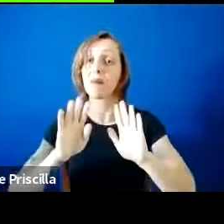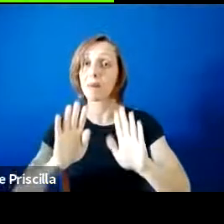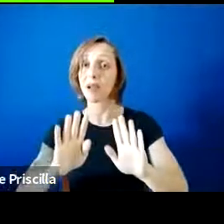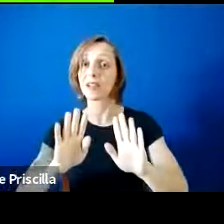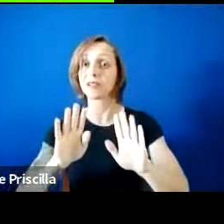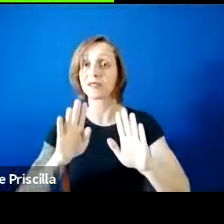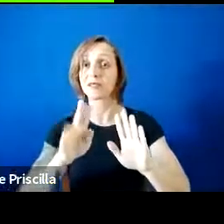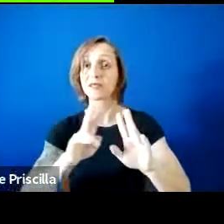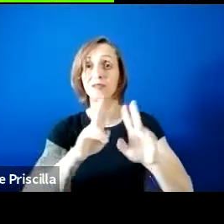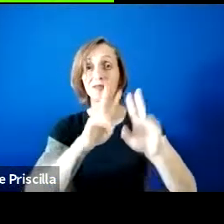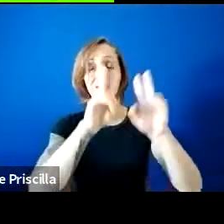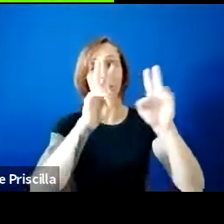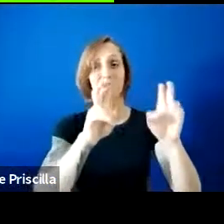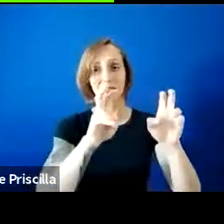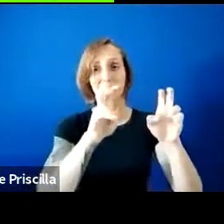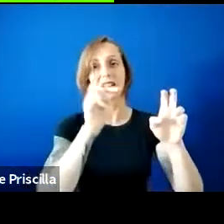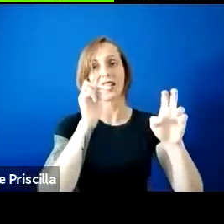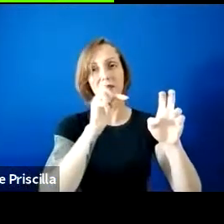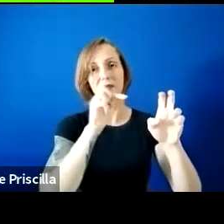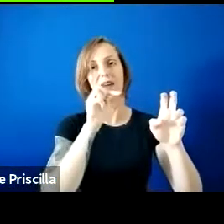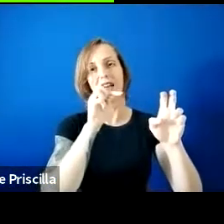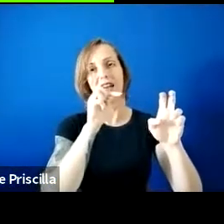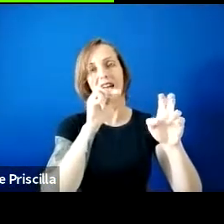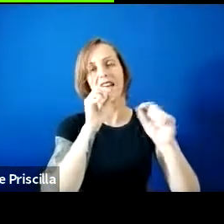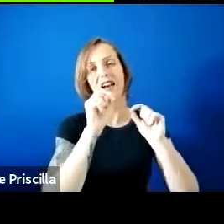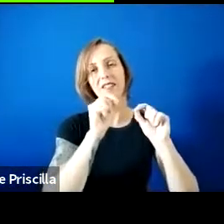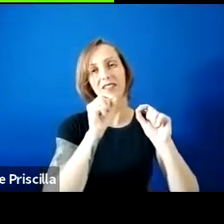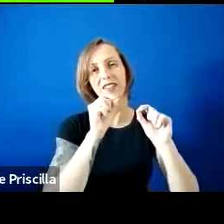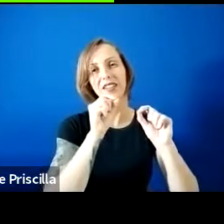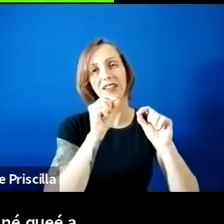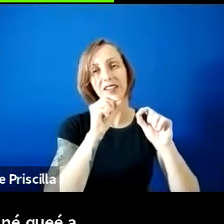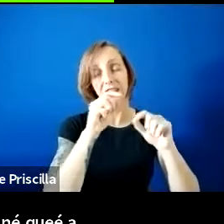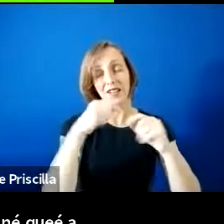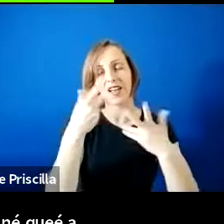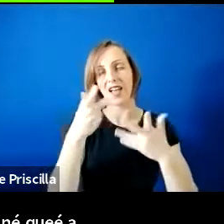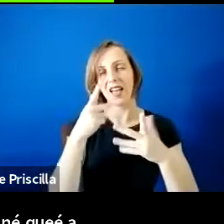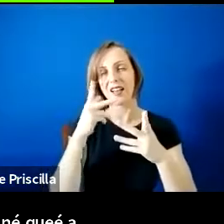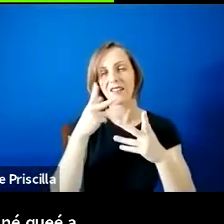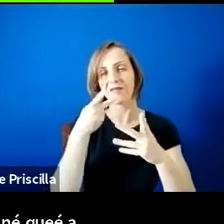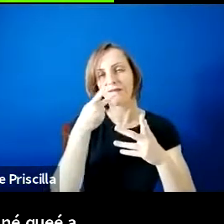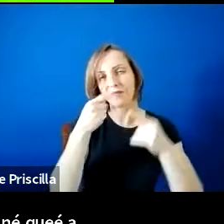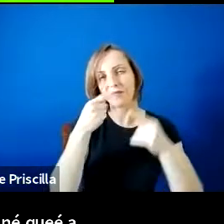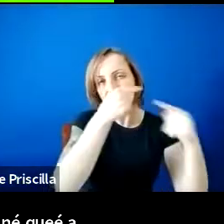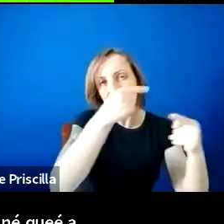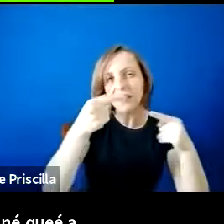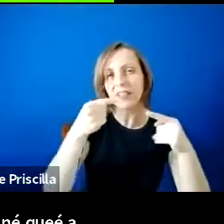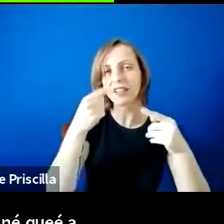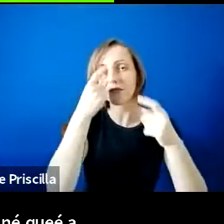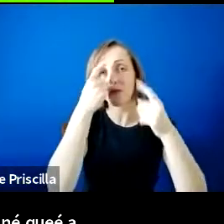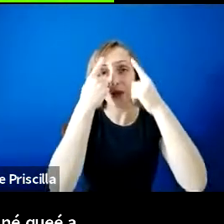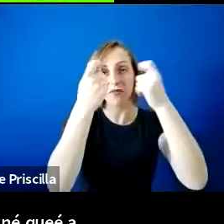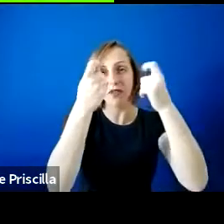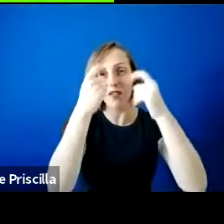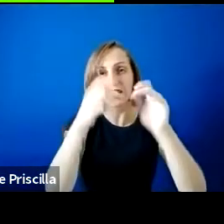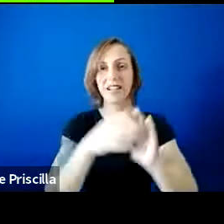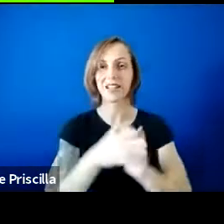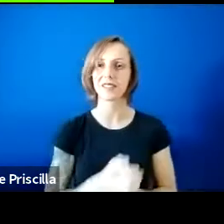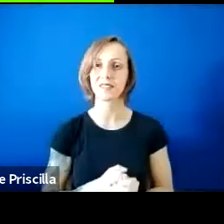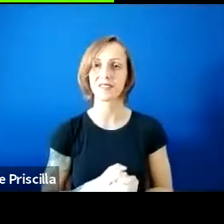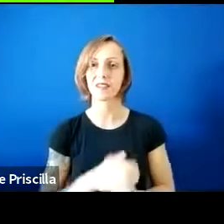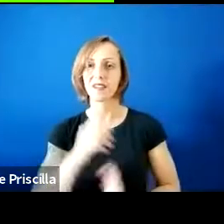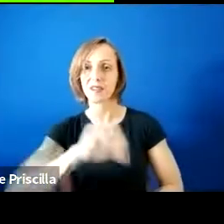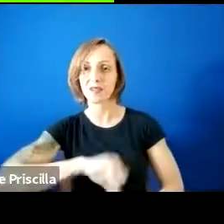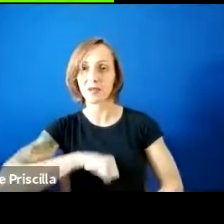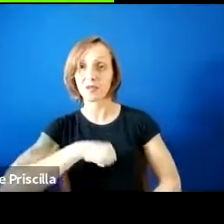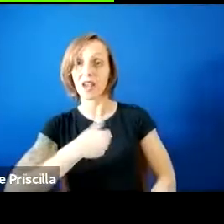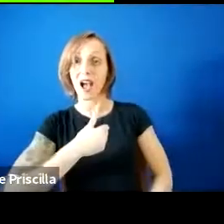Que é a questão de trabalhar a violência com elas, de trabalhar a autoestima, de trabalhar, enfim,